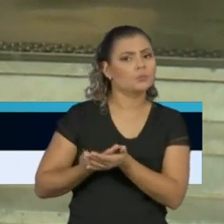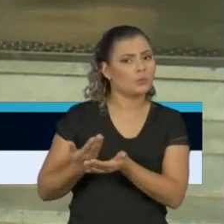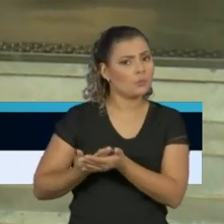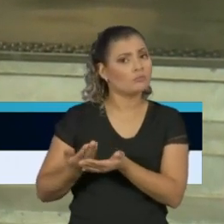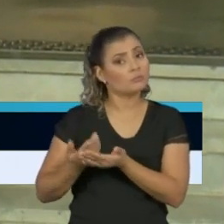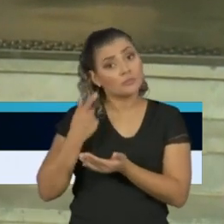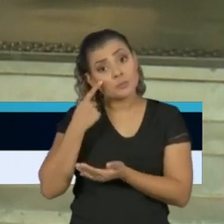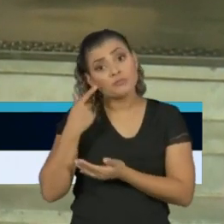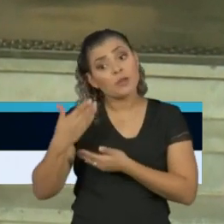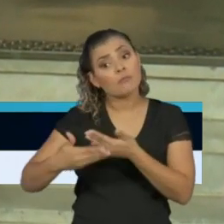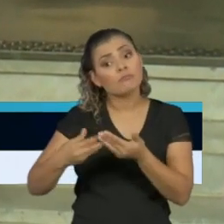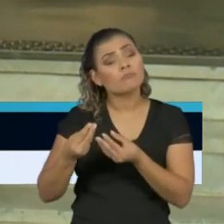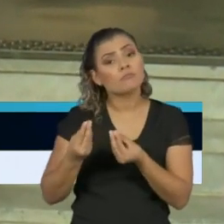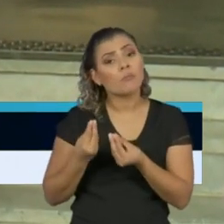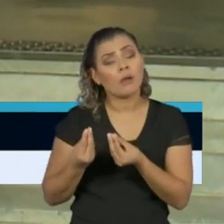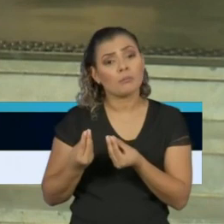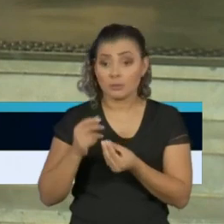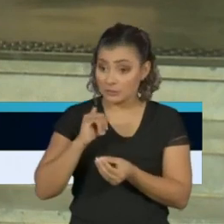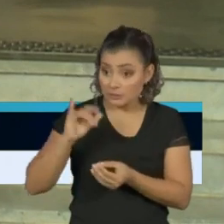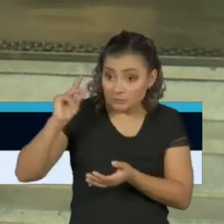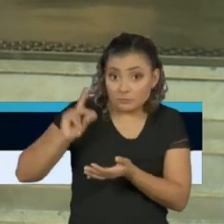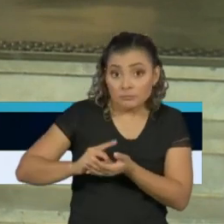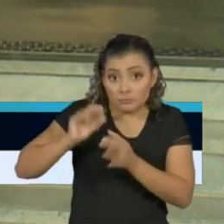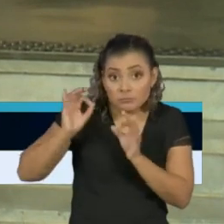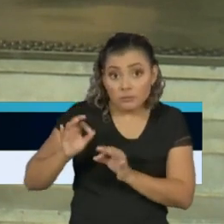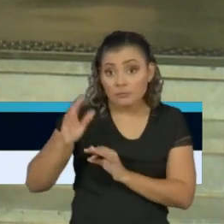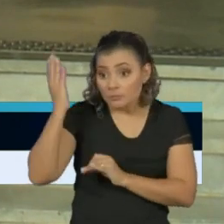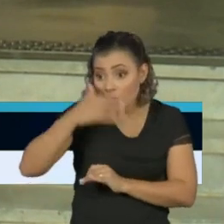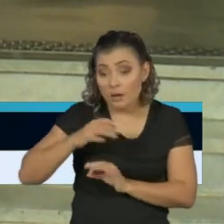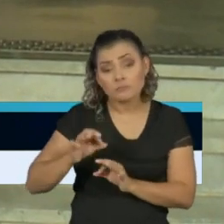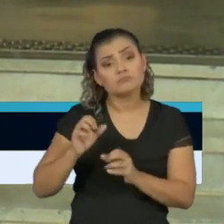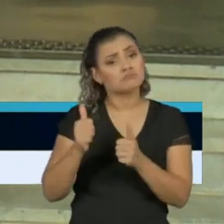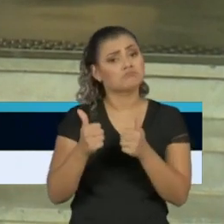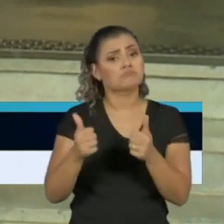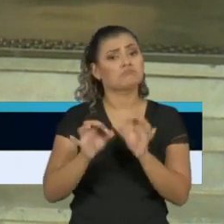vamos conhecer. Se for factível, por que não?